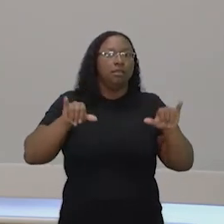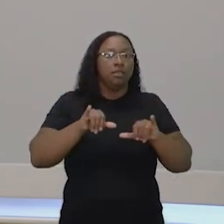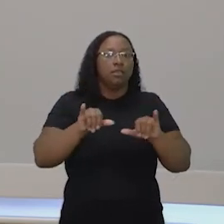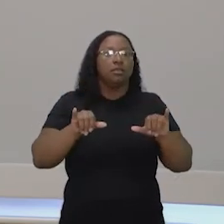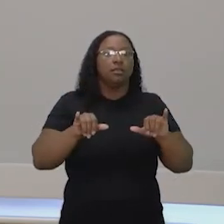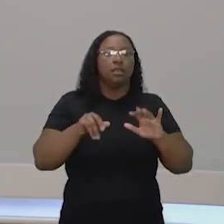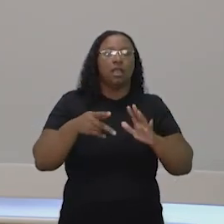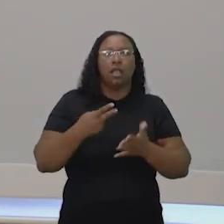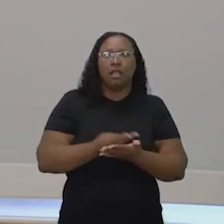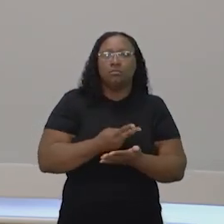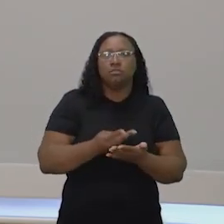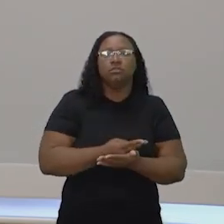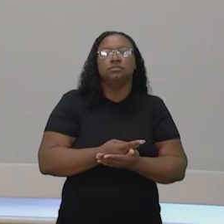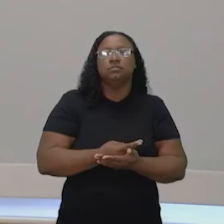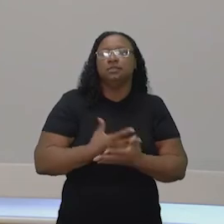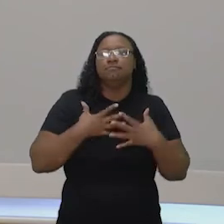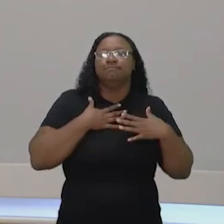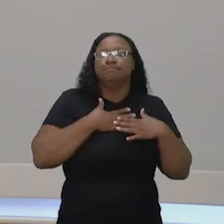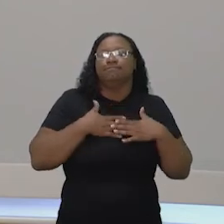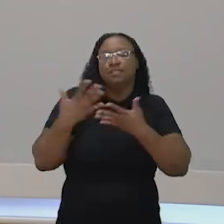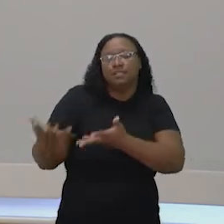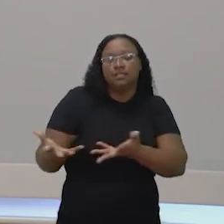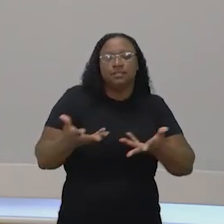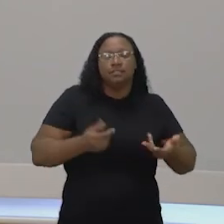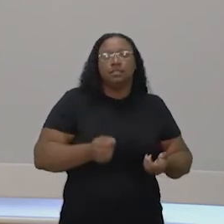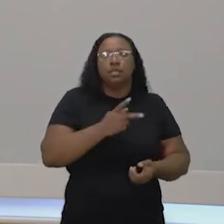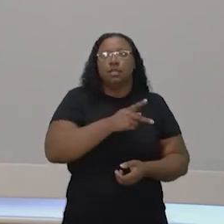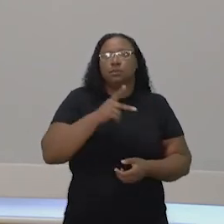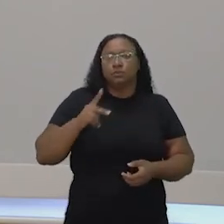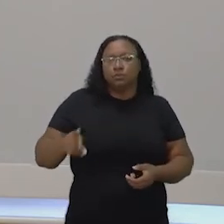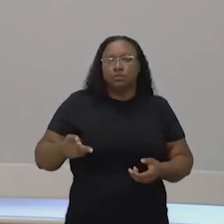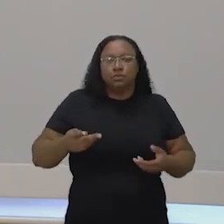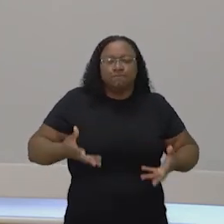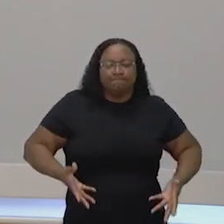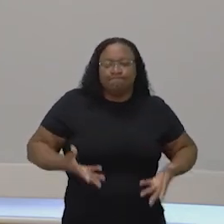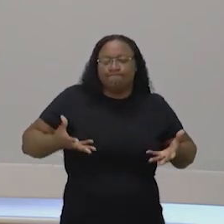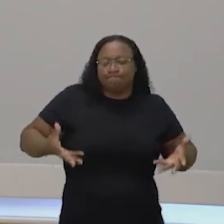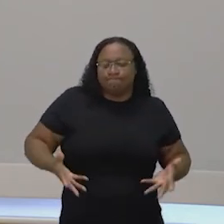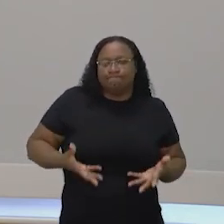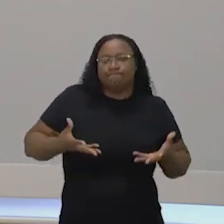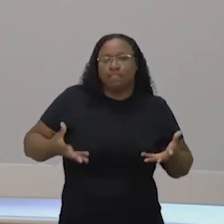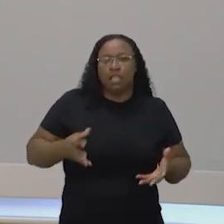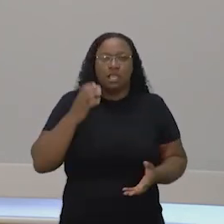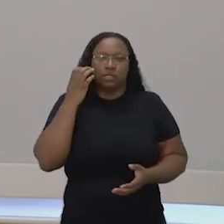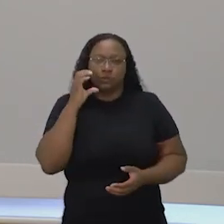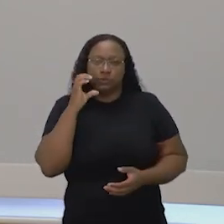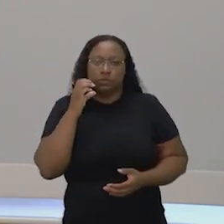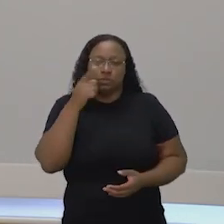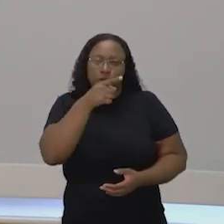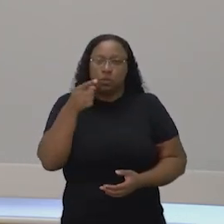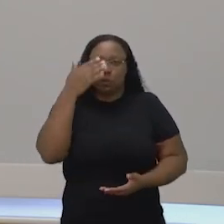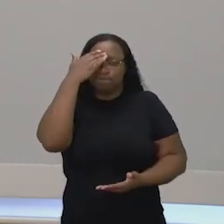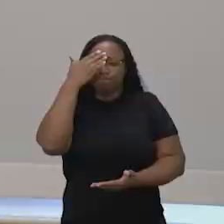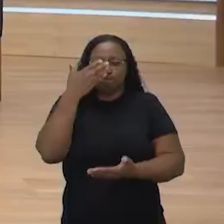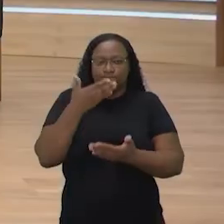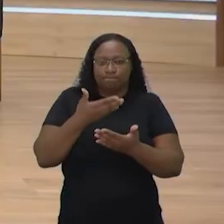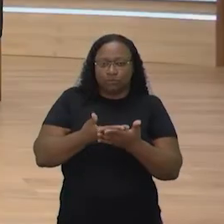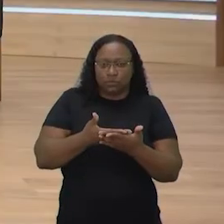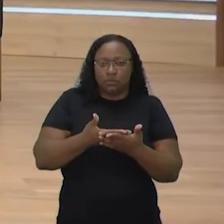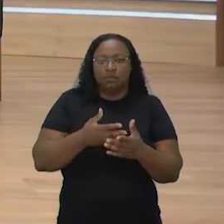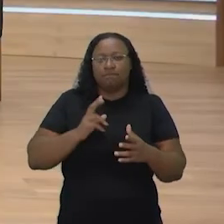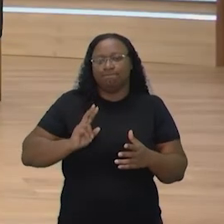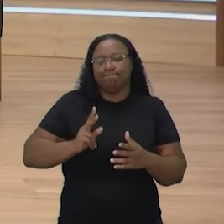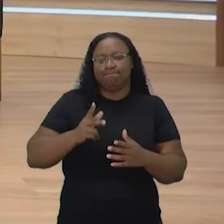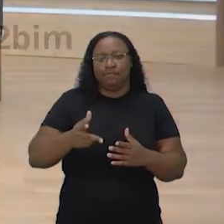gente tem prazer de trazer professores, né, que estão aí engajados na ciência, e a gente confia em vocês aí, seus